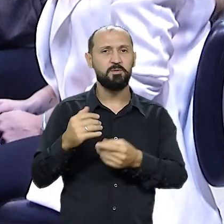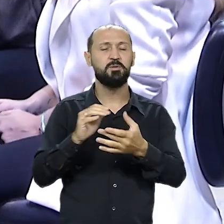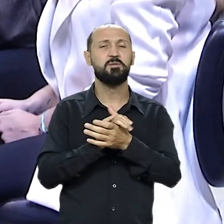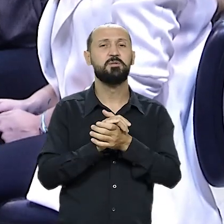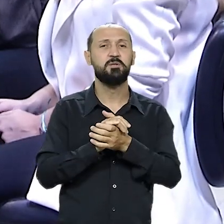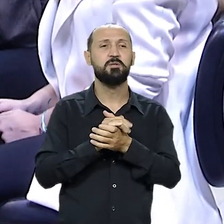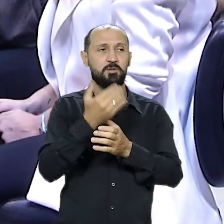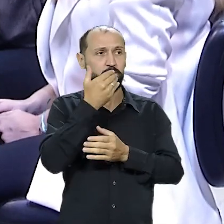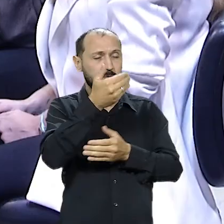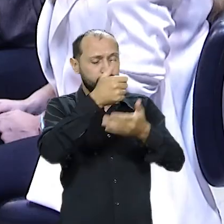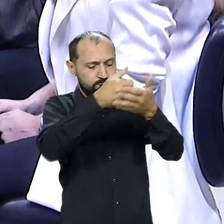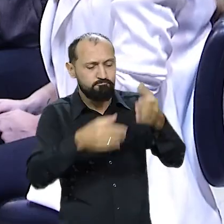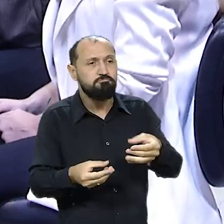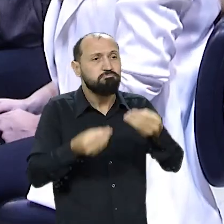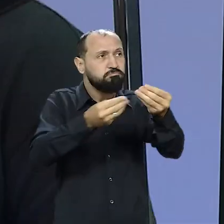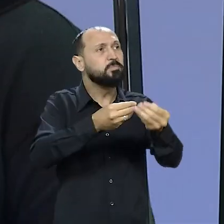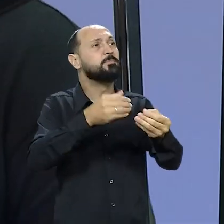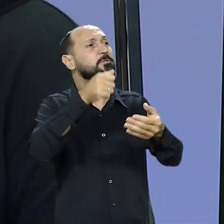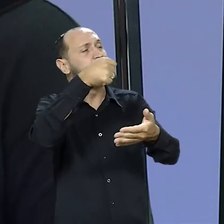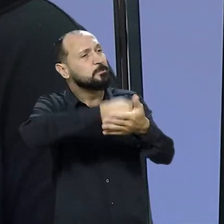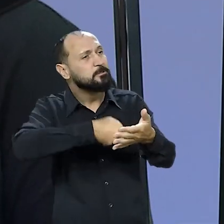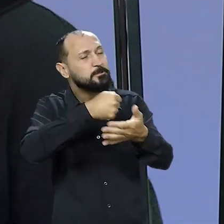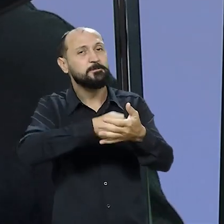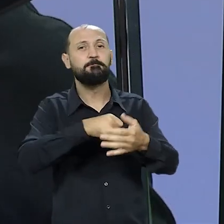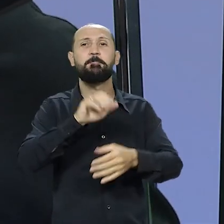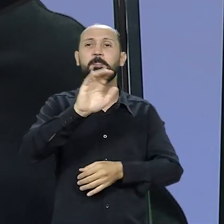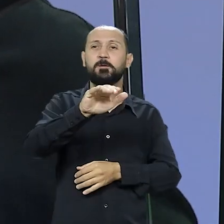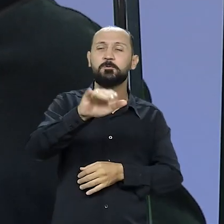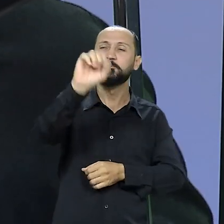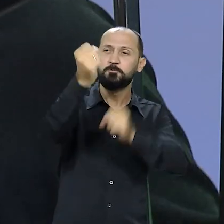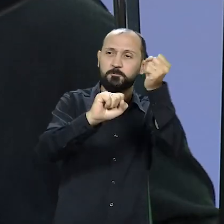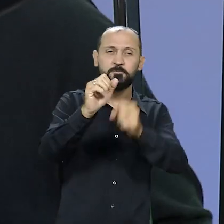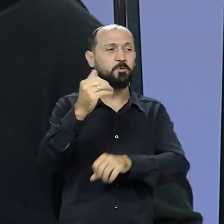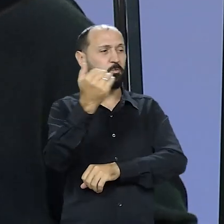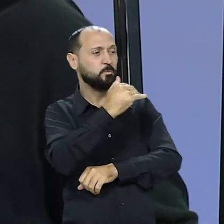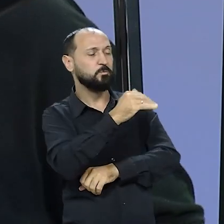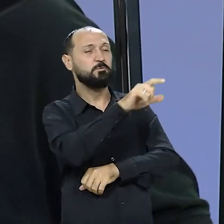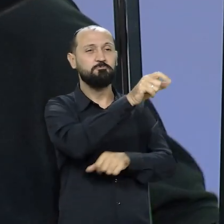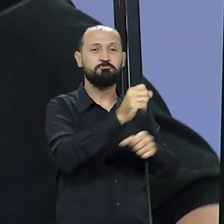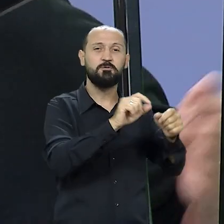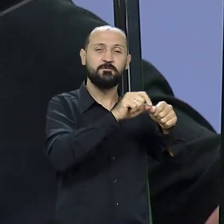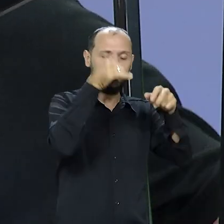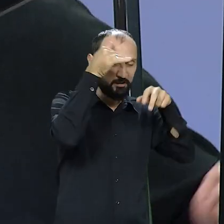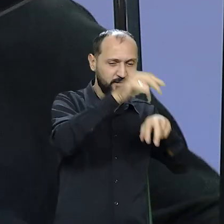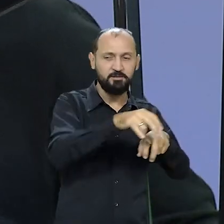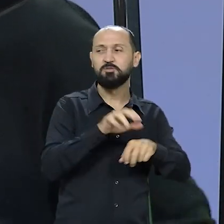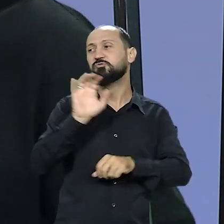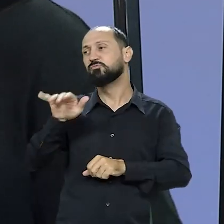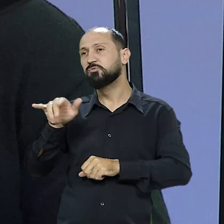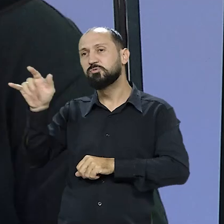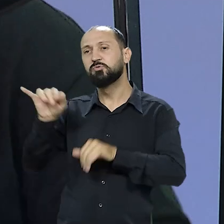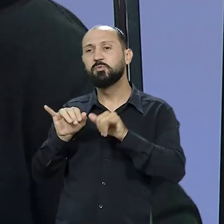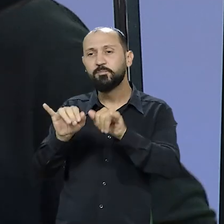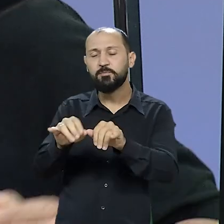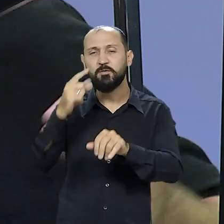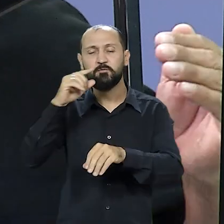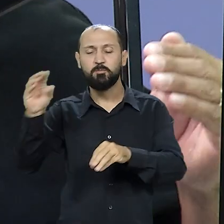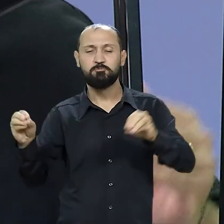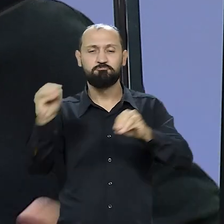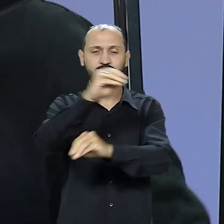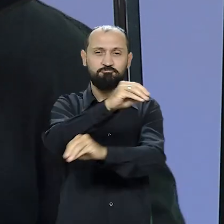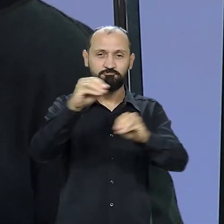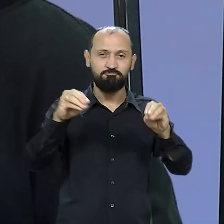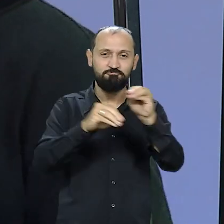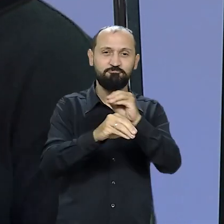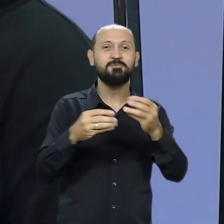governador, a gente leva a reivindicação, a gente cutuca a indústria cutuca o produtor, cutuca o supermercado e vamos diminuir aqui, vamos